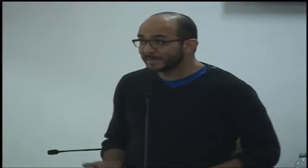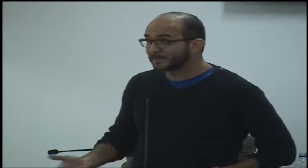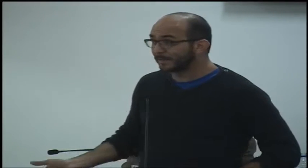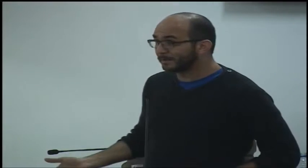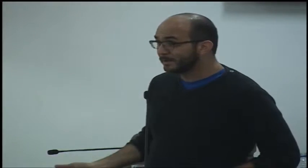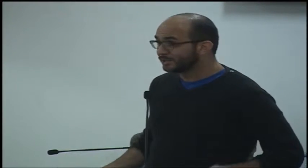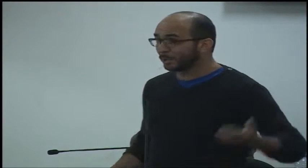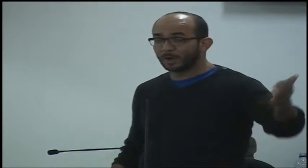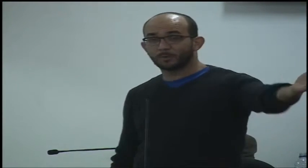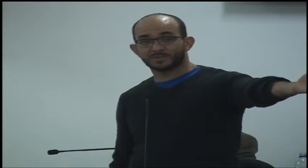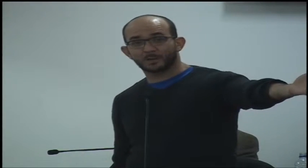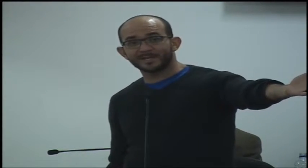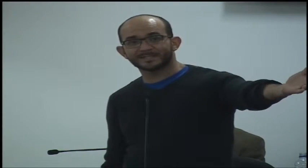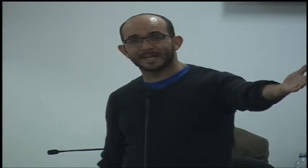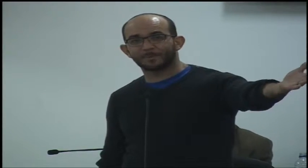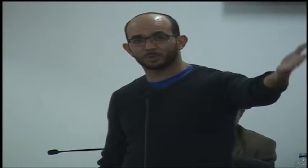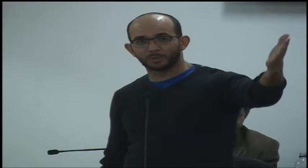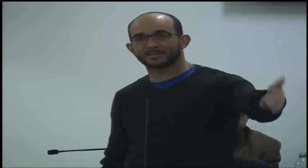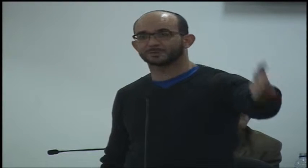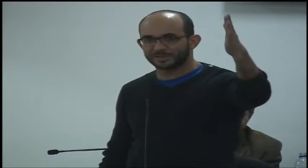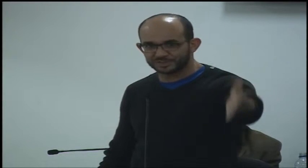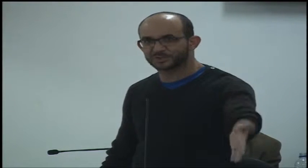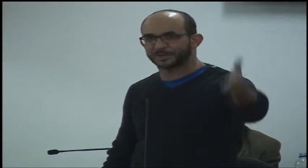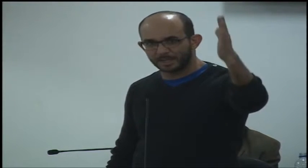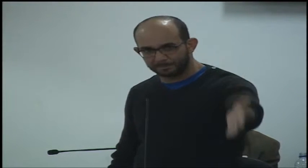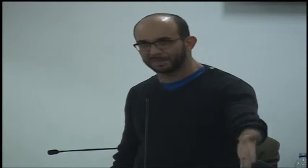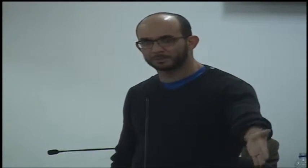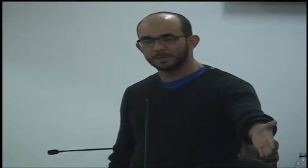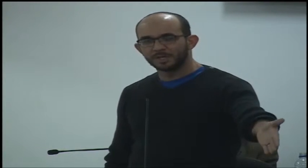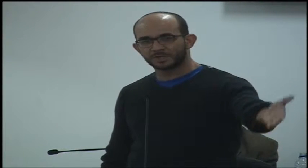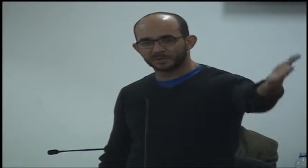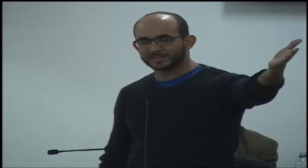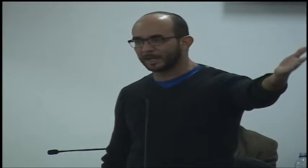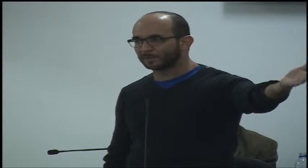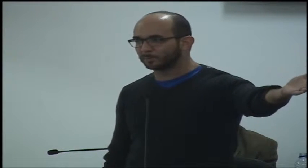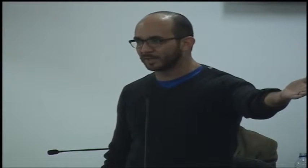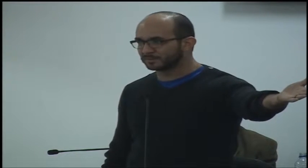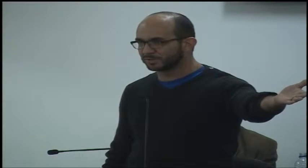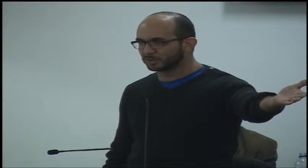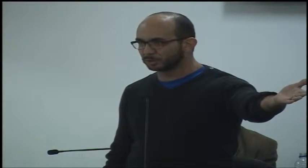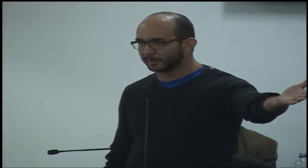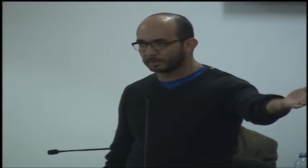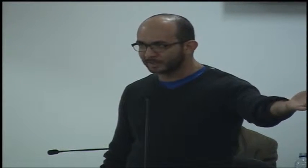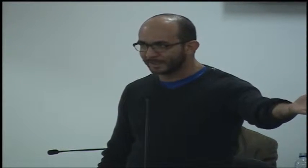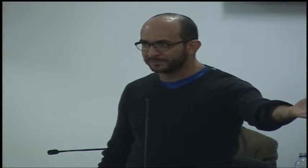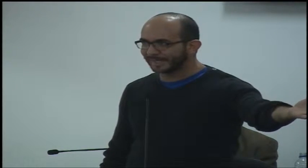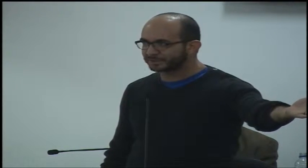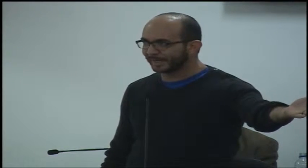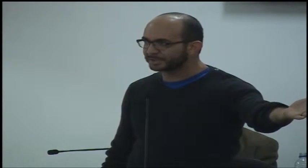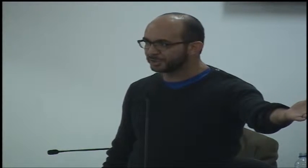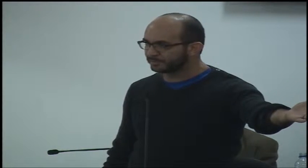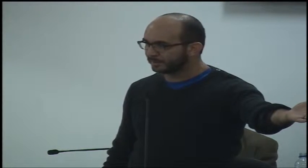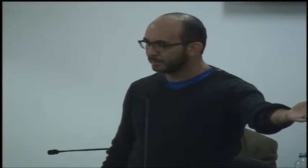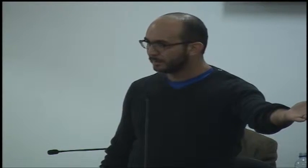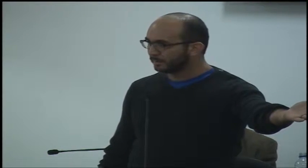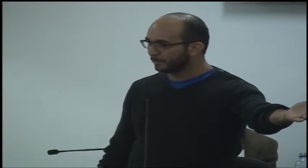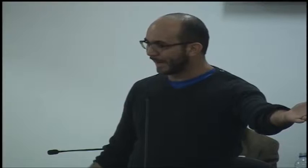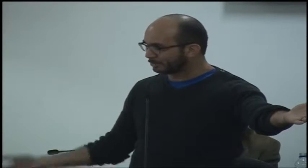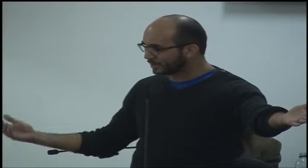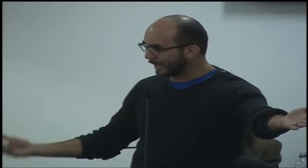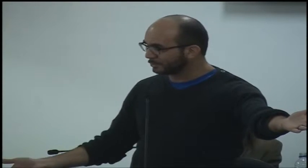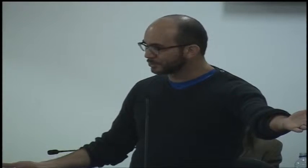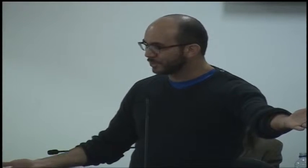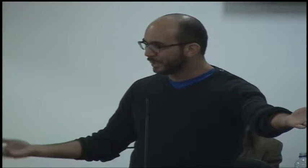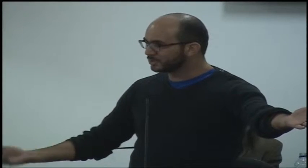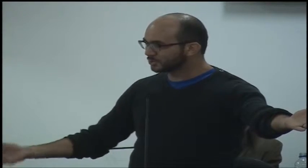fez besteira. Chegou a instalar uma tubulação, já disse isso aqui, repito, chegou a instalar uma tubulação de esgoto aqui com declividade negativa. Para